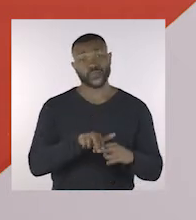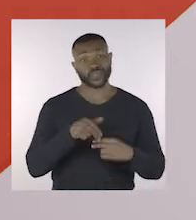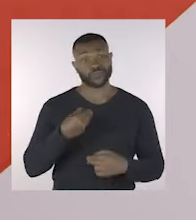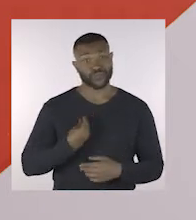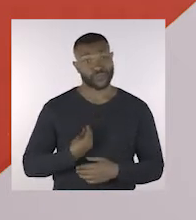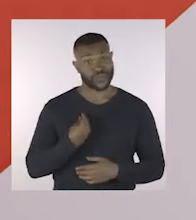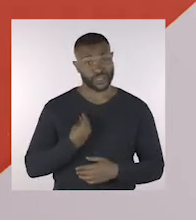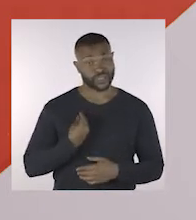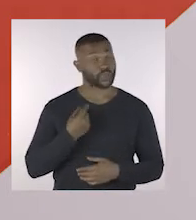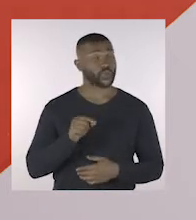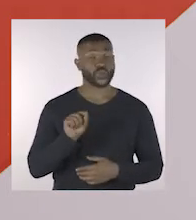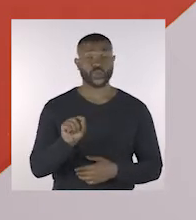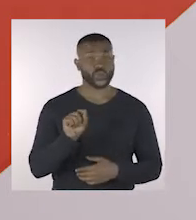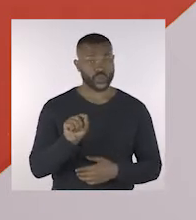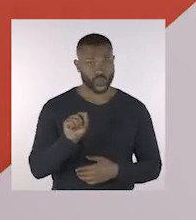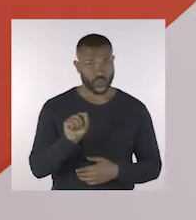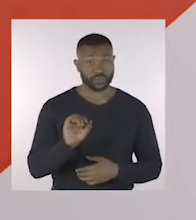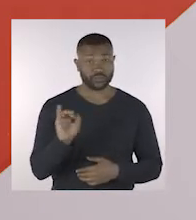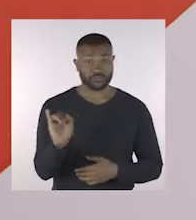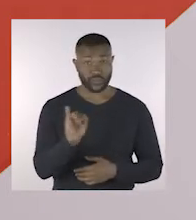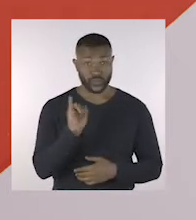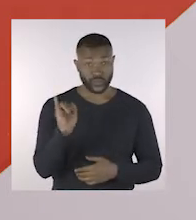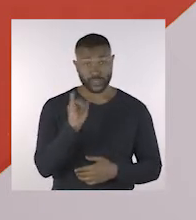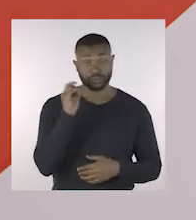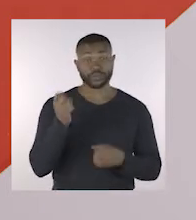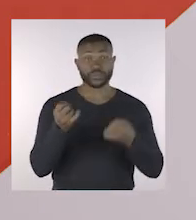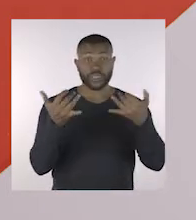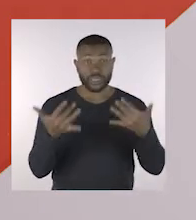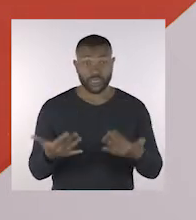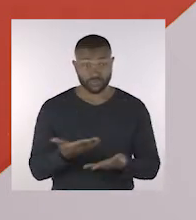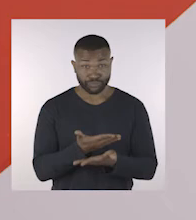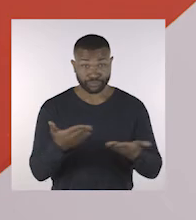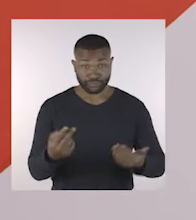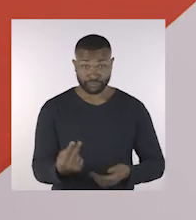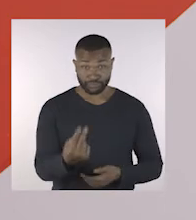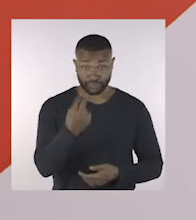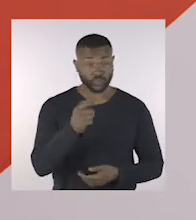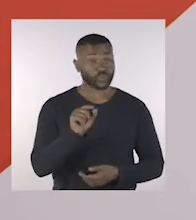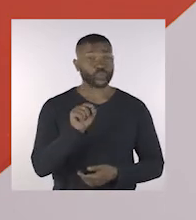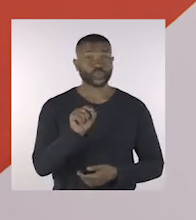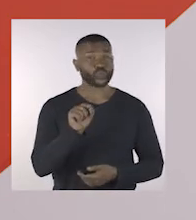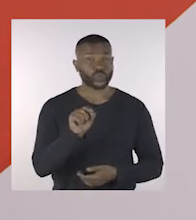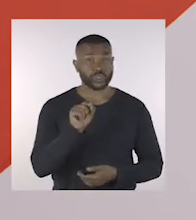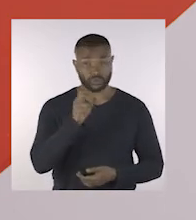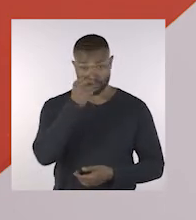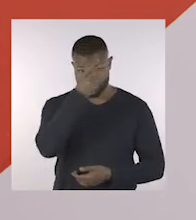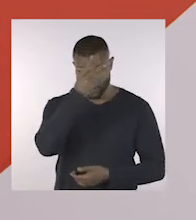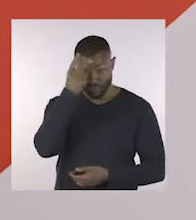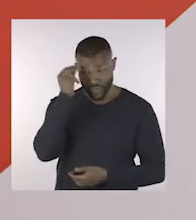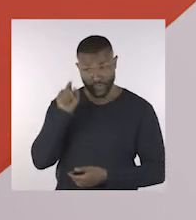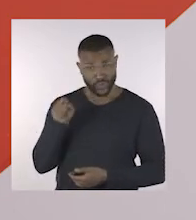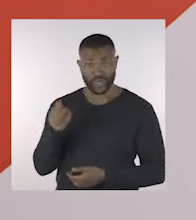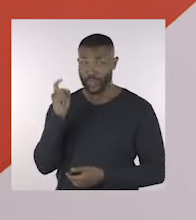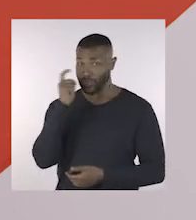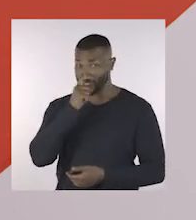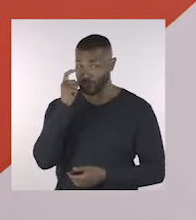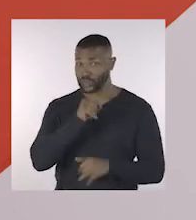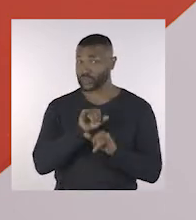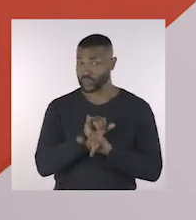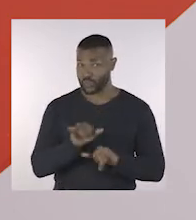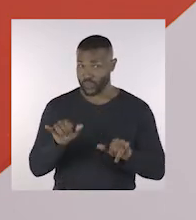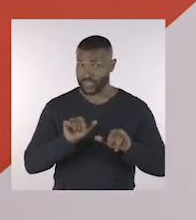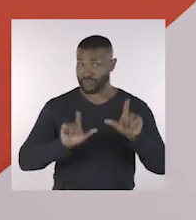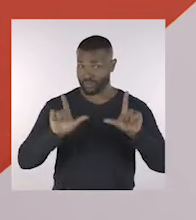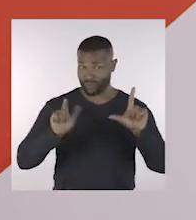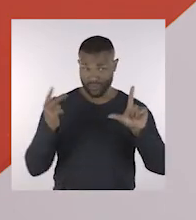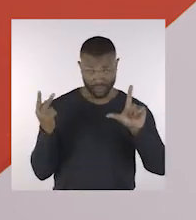Por que se trata de vidas é importante dizer para quem está nos assistindo que o prefeito tem